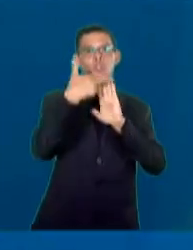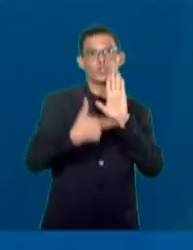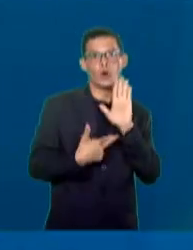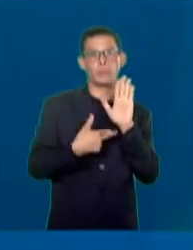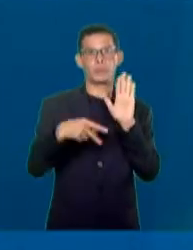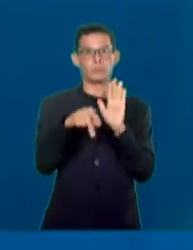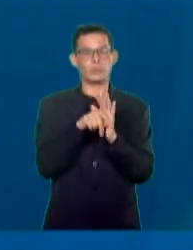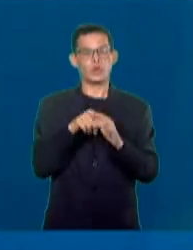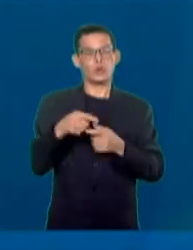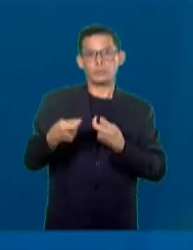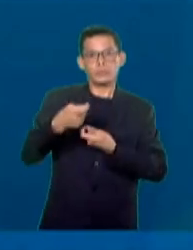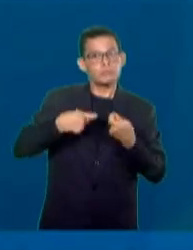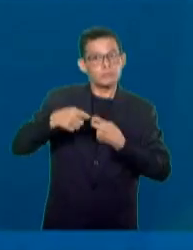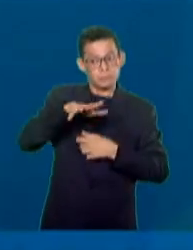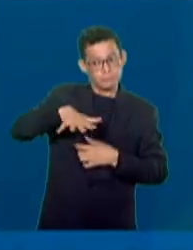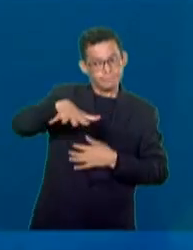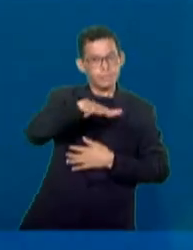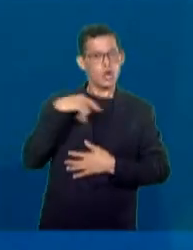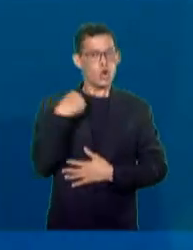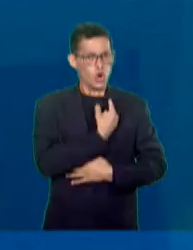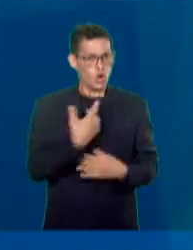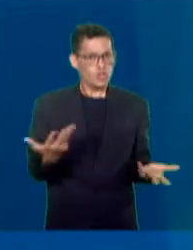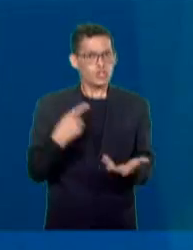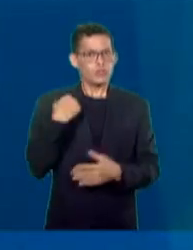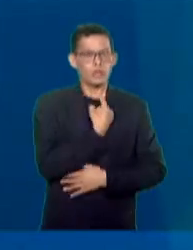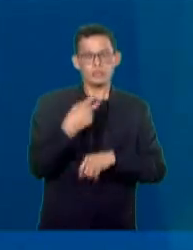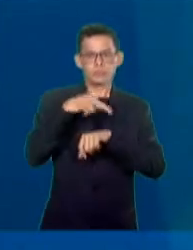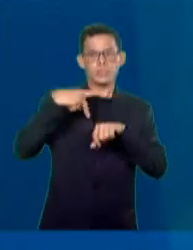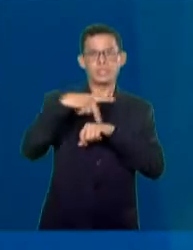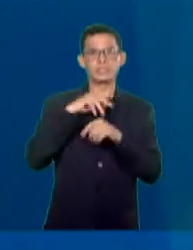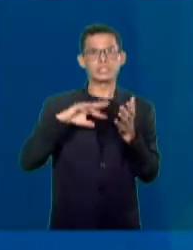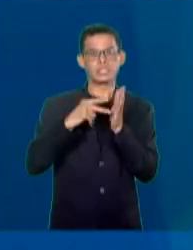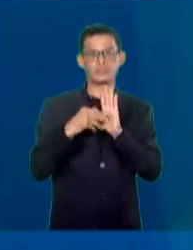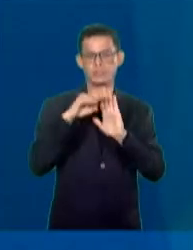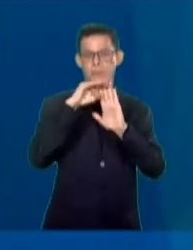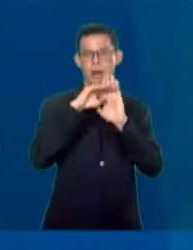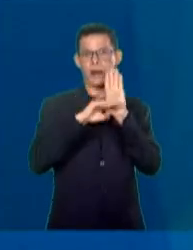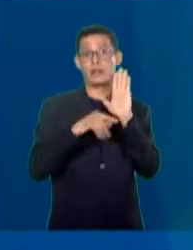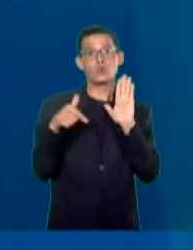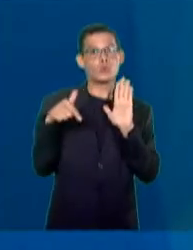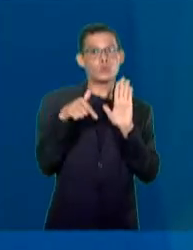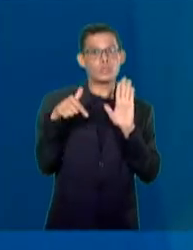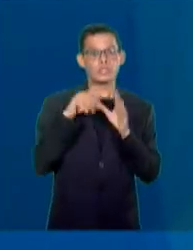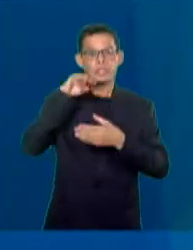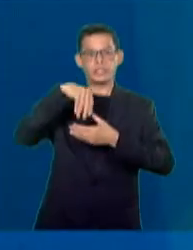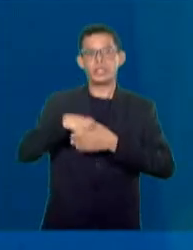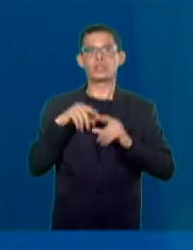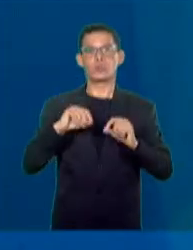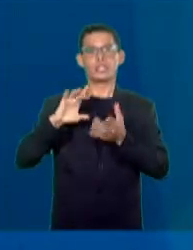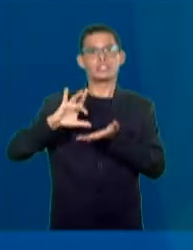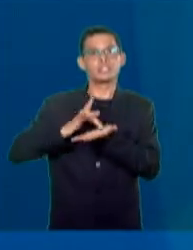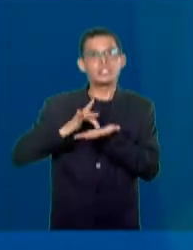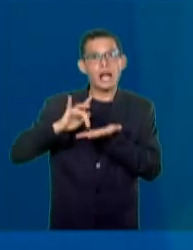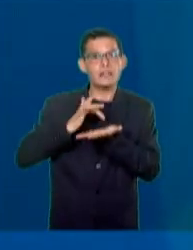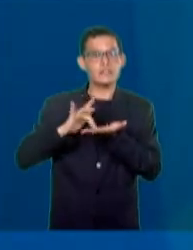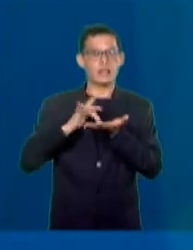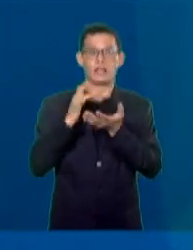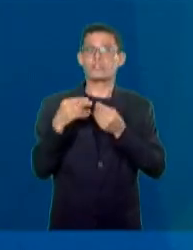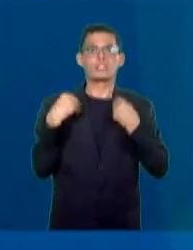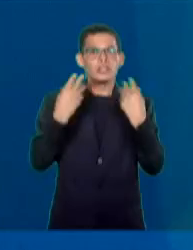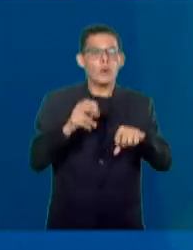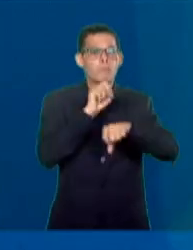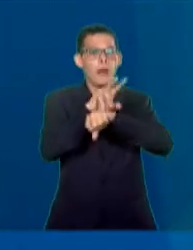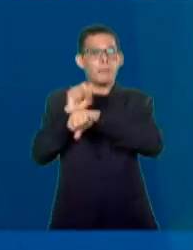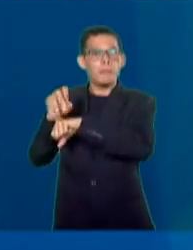hoje nós somos o sétimo país mais digitalizado do mundo que tem ajudado na criação de emprego para todo mundo